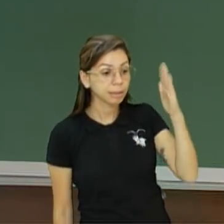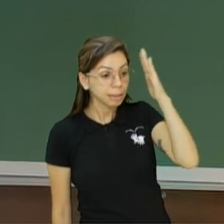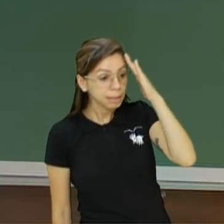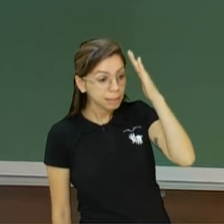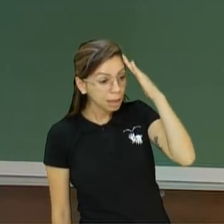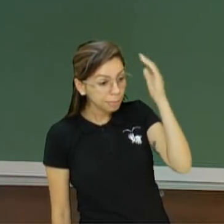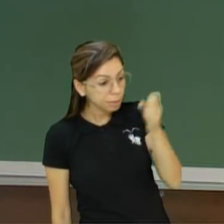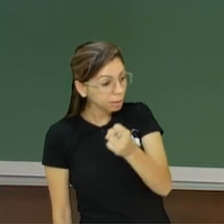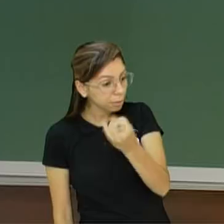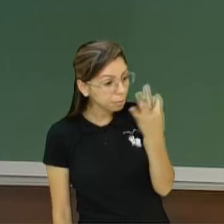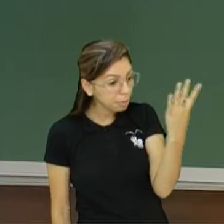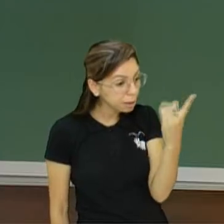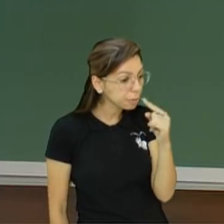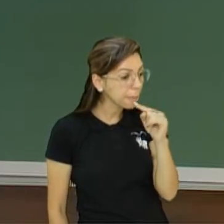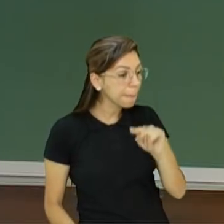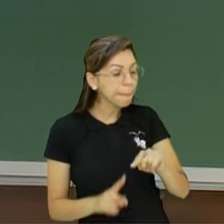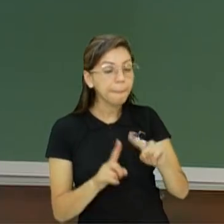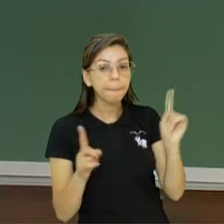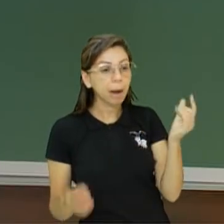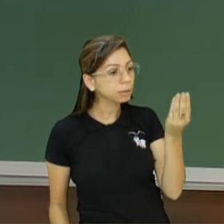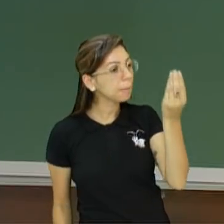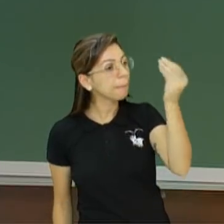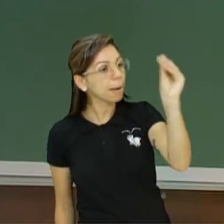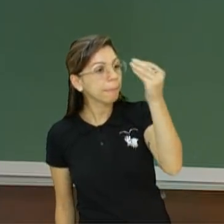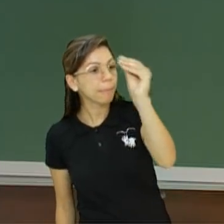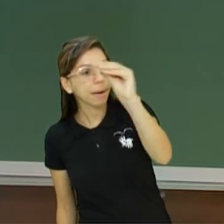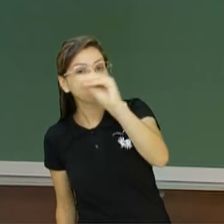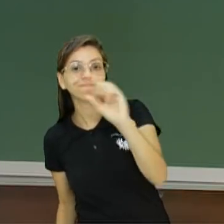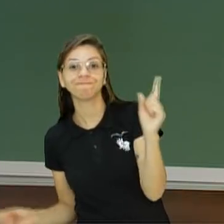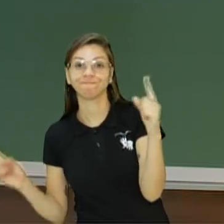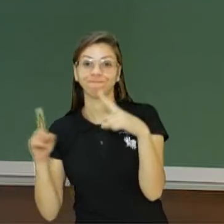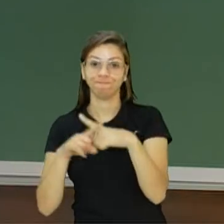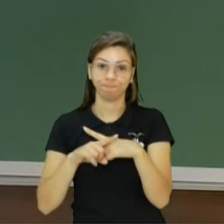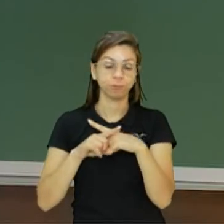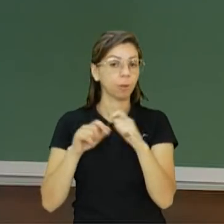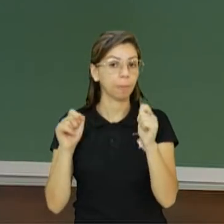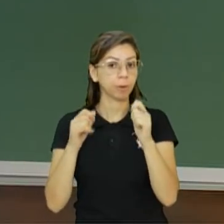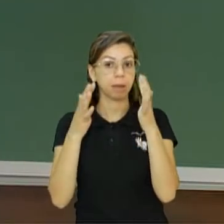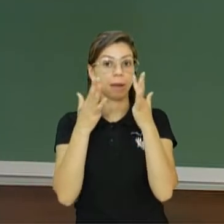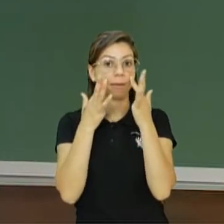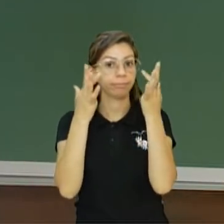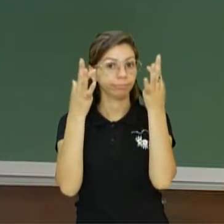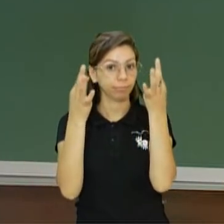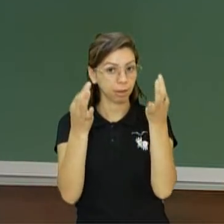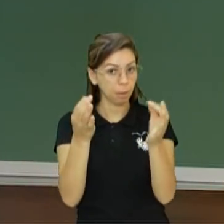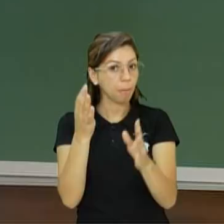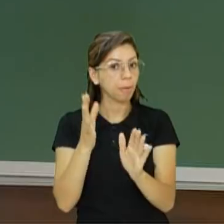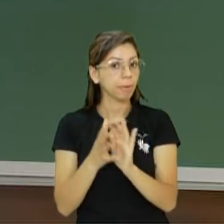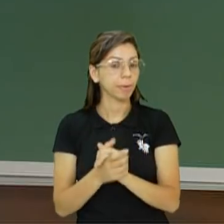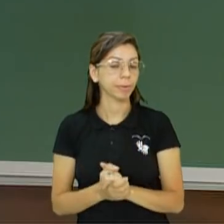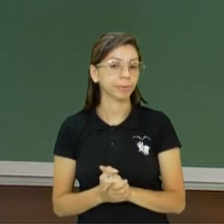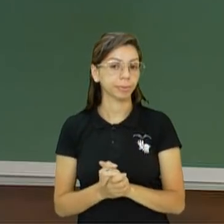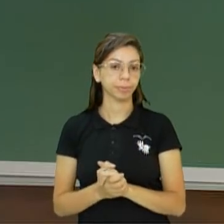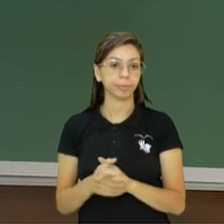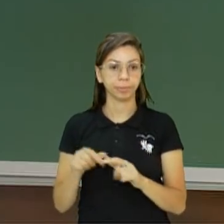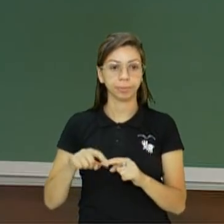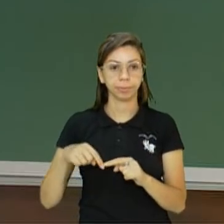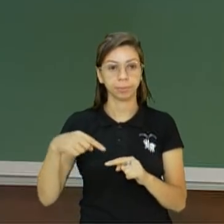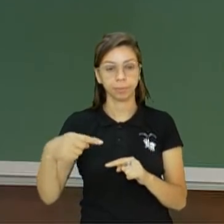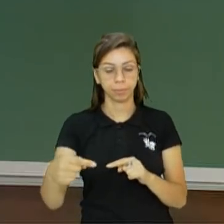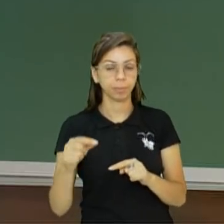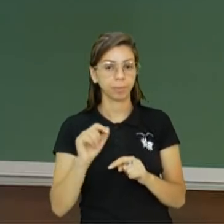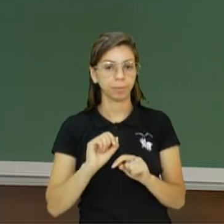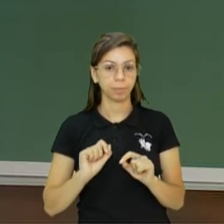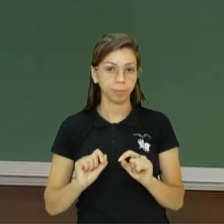hora de pôr na tabela, troca a ordem. Muita atenção, hein, gente? Vamos para o nosso próximo